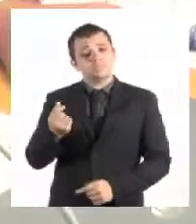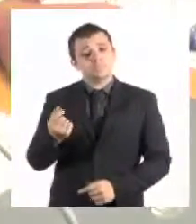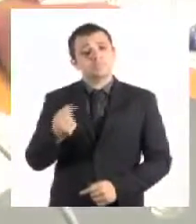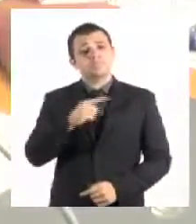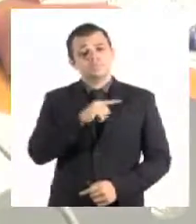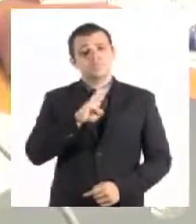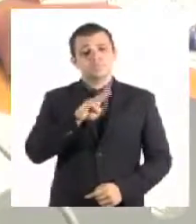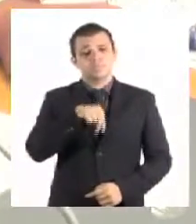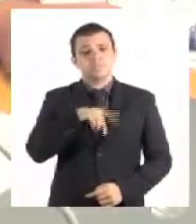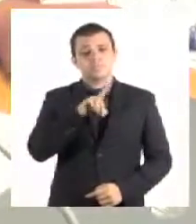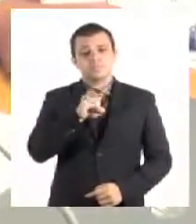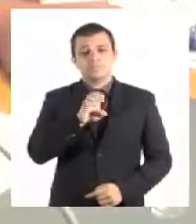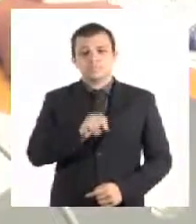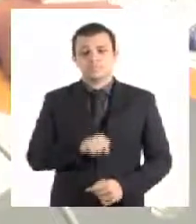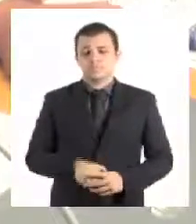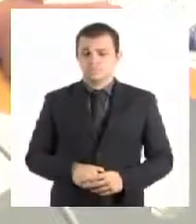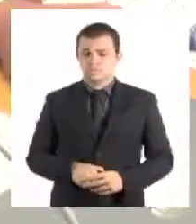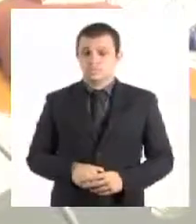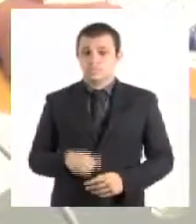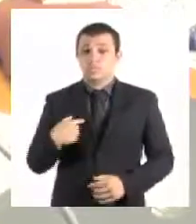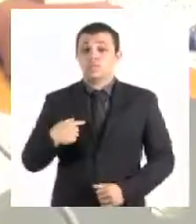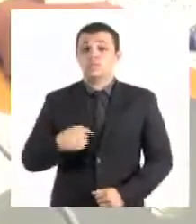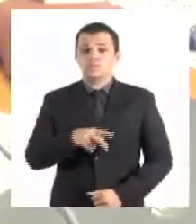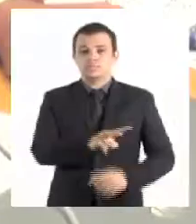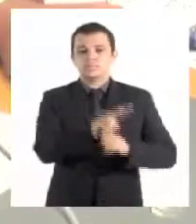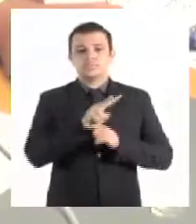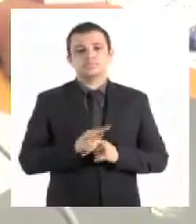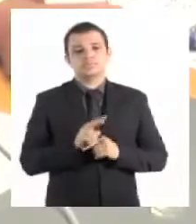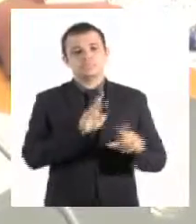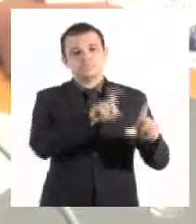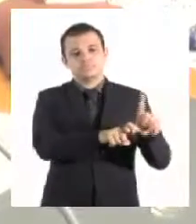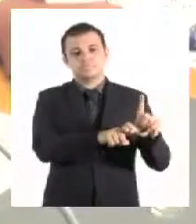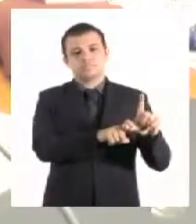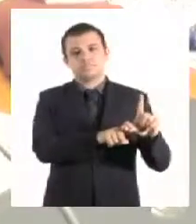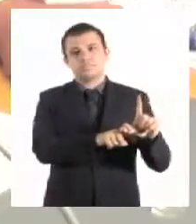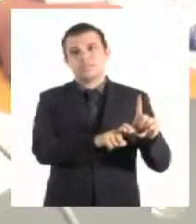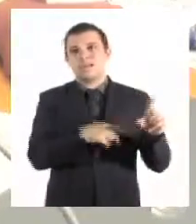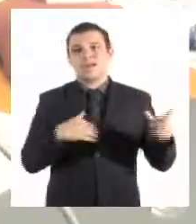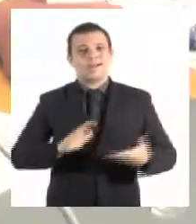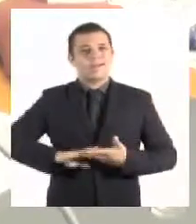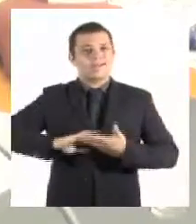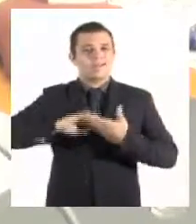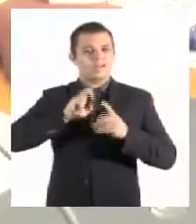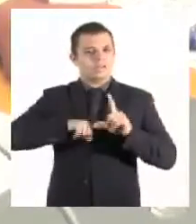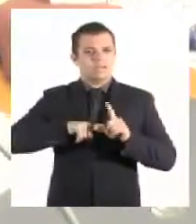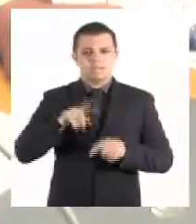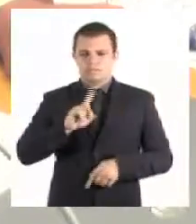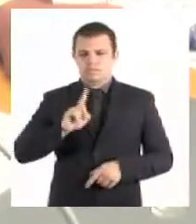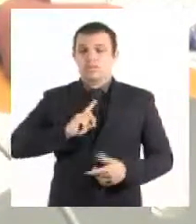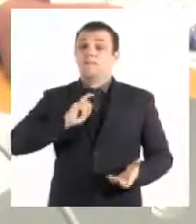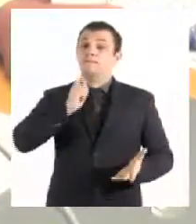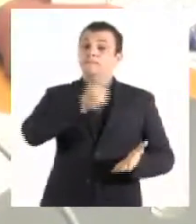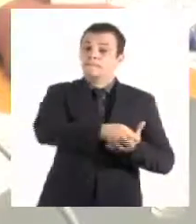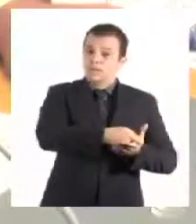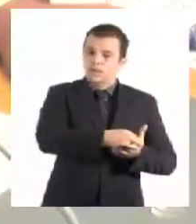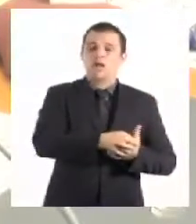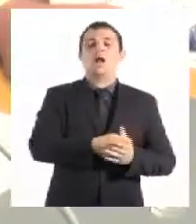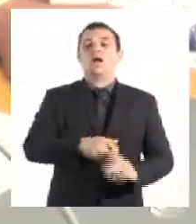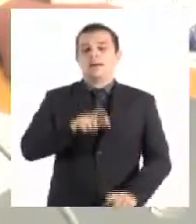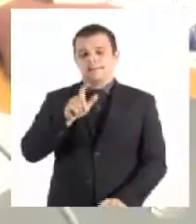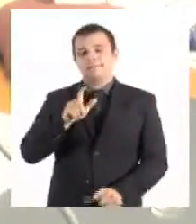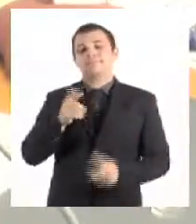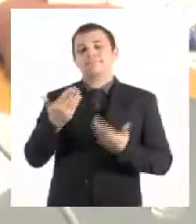não é o mérito, pagar a conta é o mérito. E o empréstimo do BNDES vai ser iniciado,